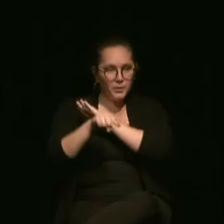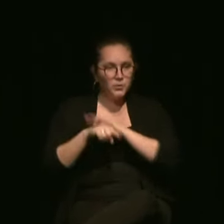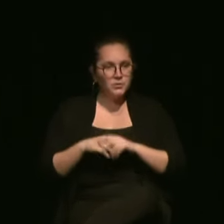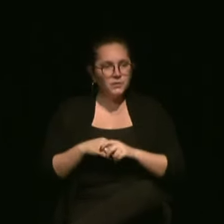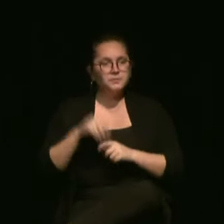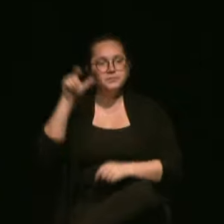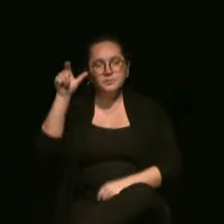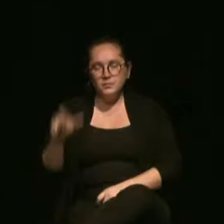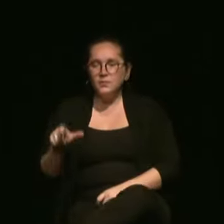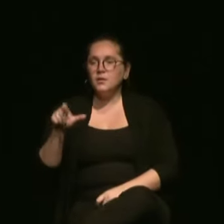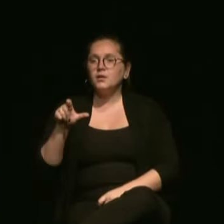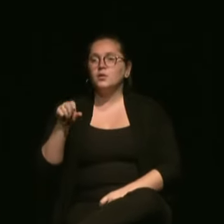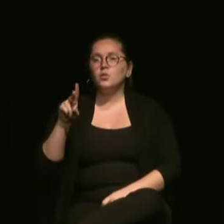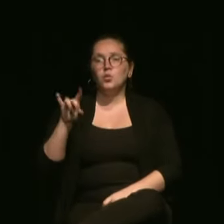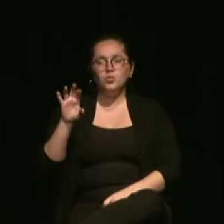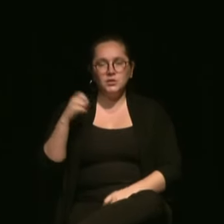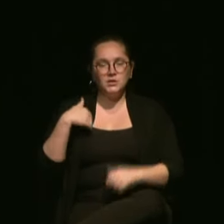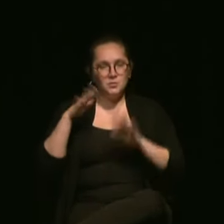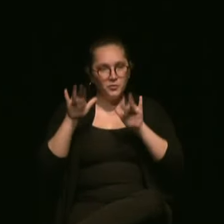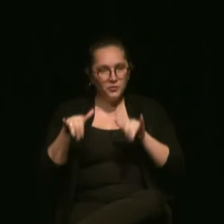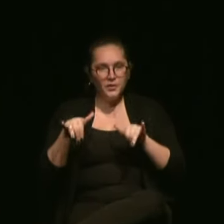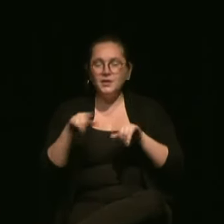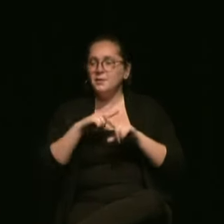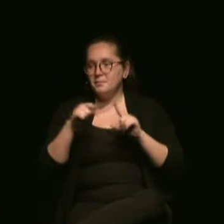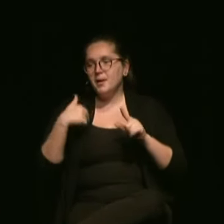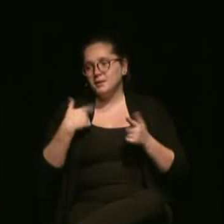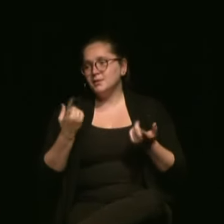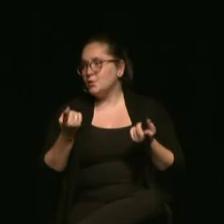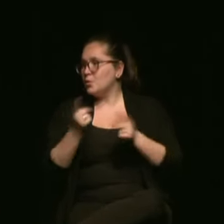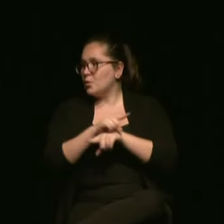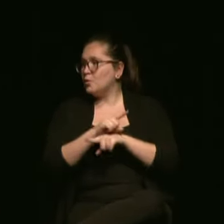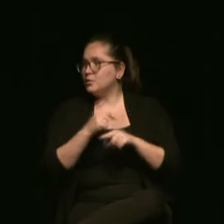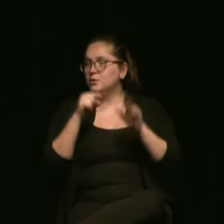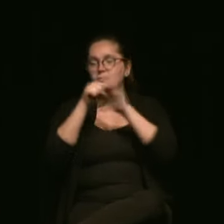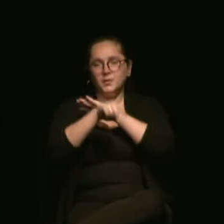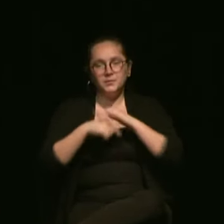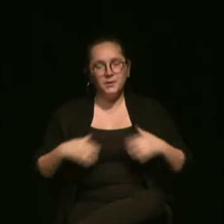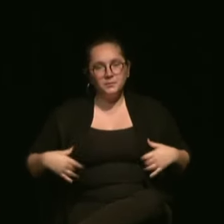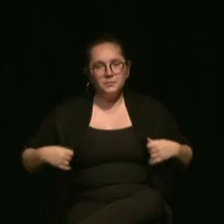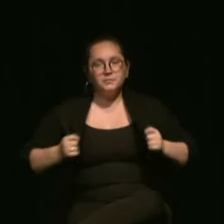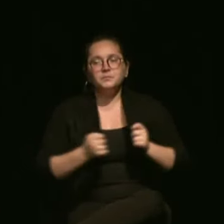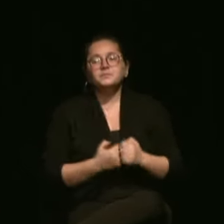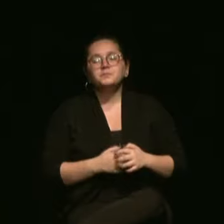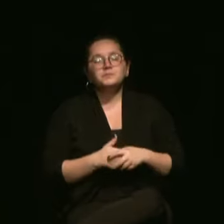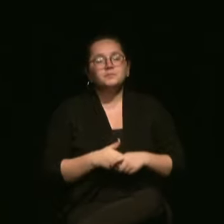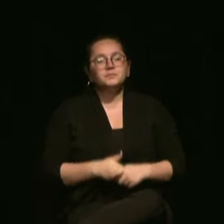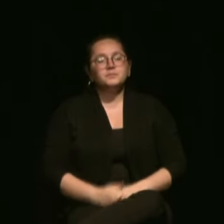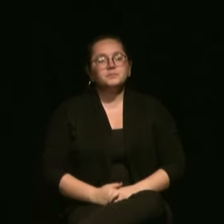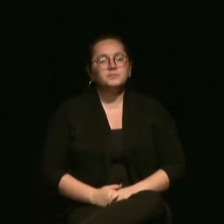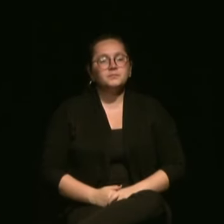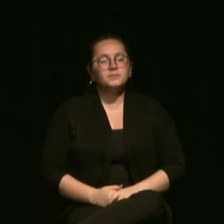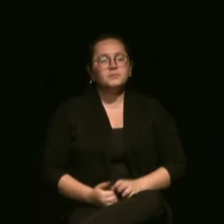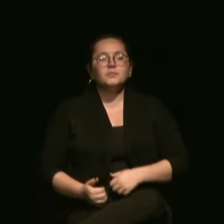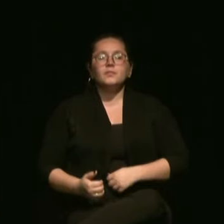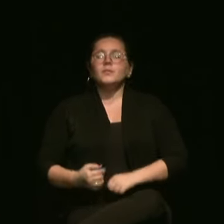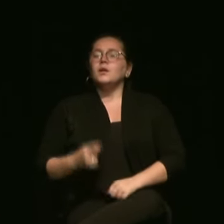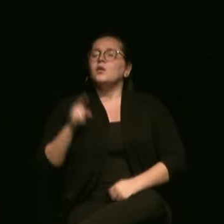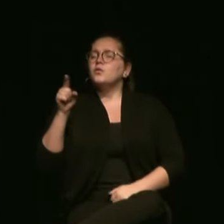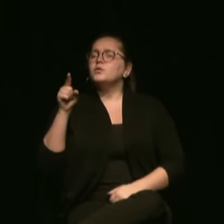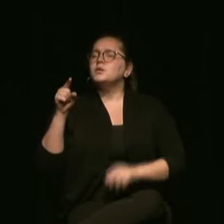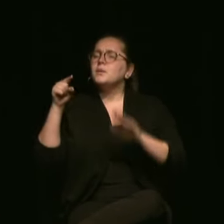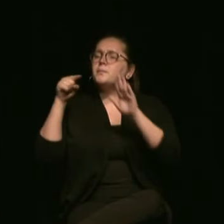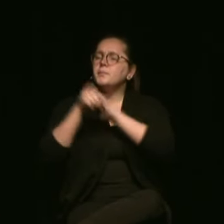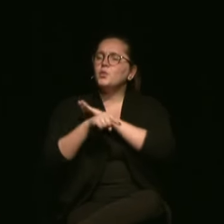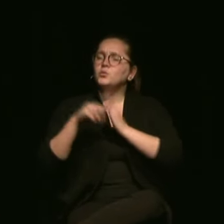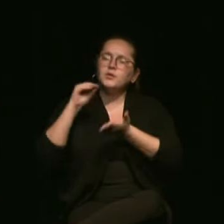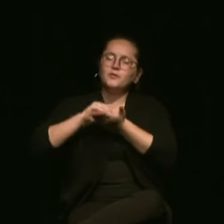Coutinho certamente não deixaria para o final, mas eu, contrariando essa lógica, deixei para o final, que é o seguinte: que pergunta você deixou